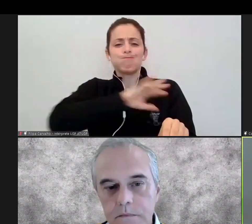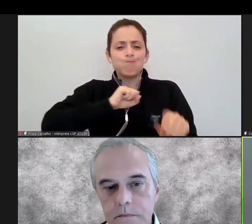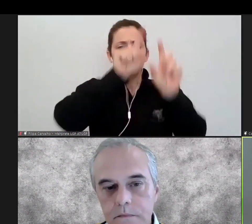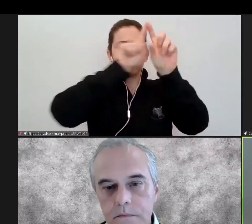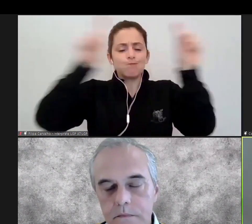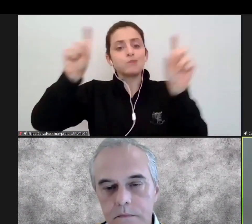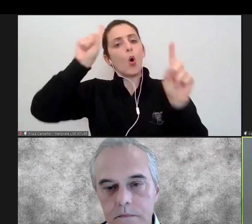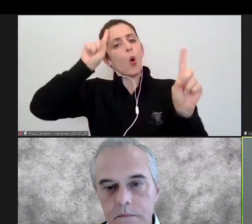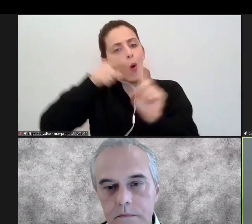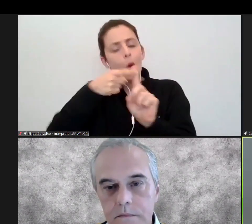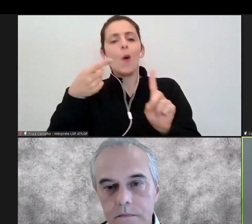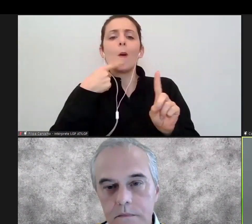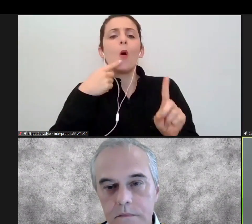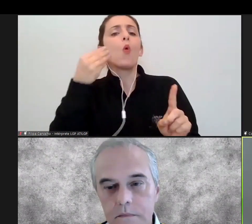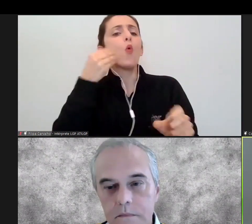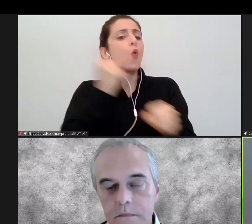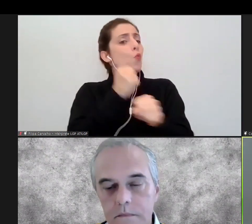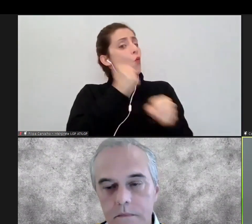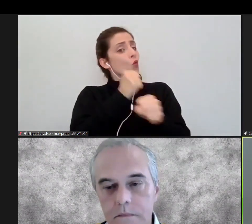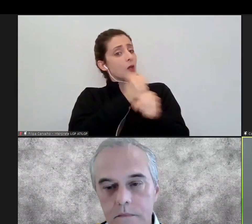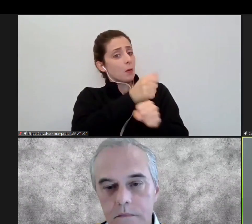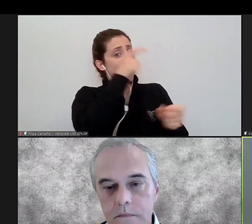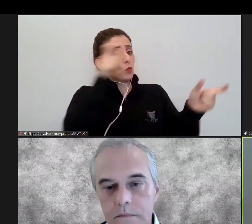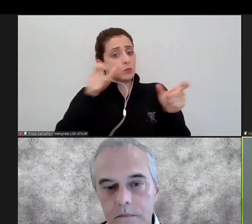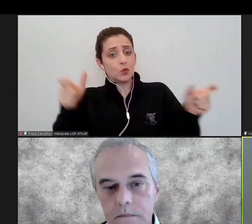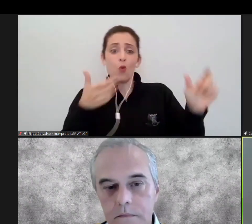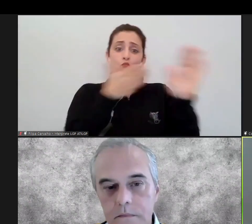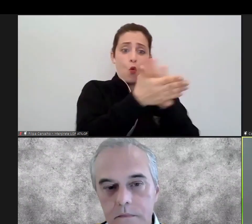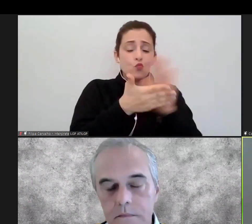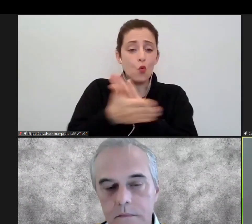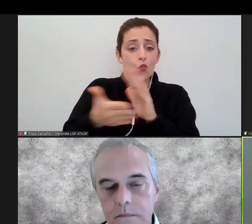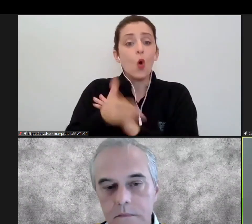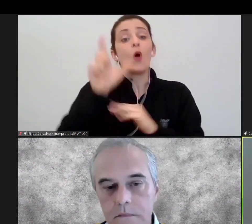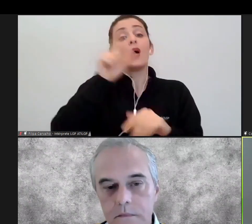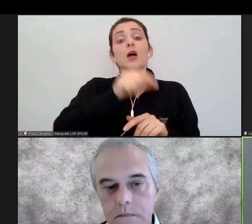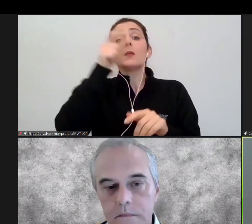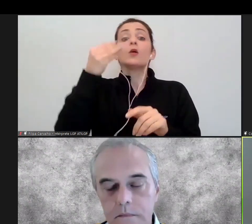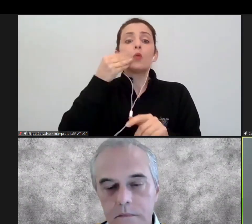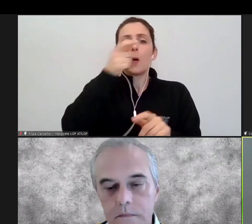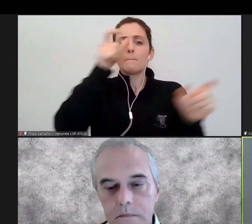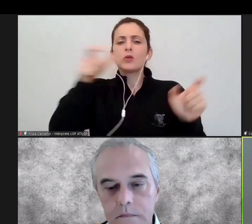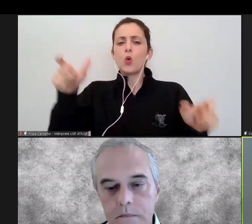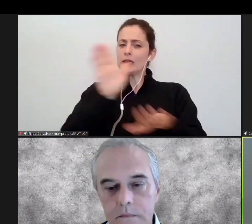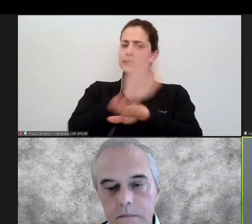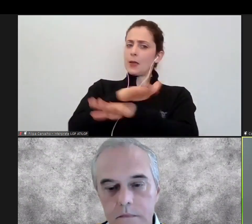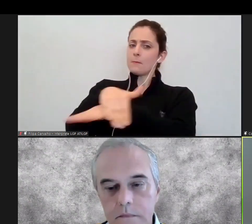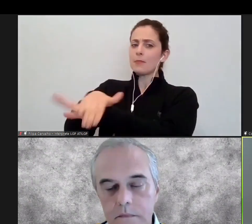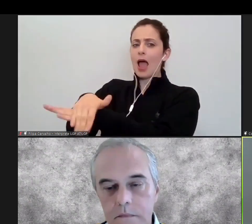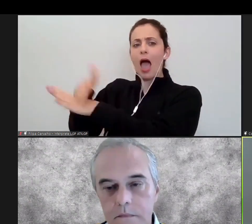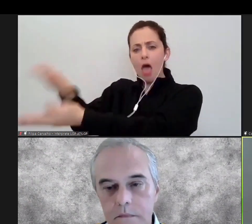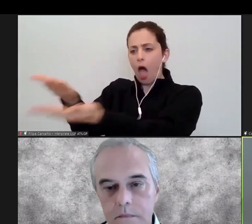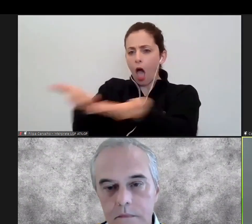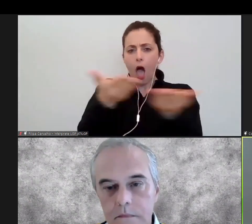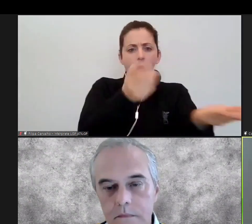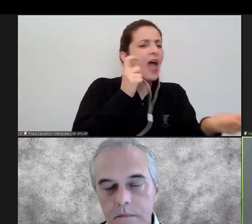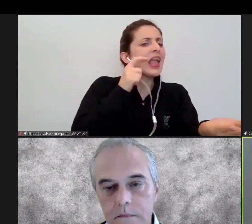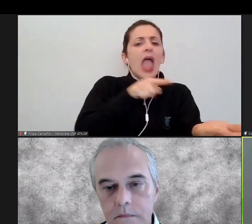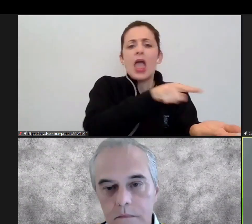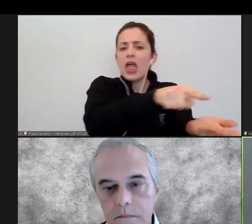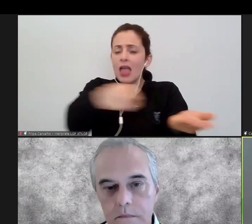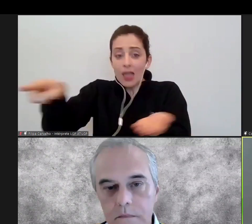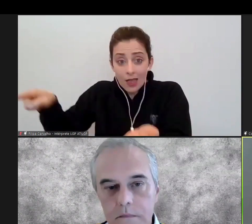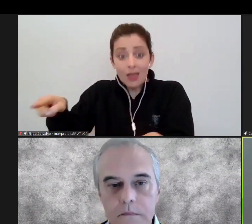ao mercado de trabalho e para a realidade daquela que é a população desempregada no nosso país e porque é que